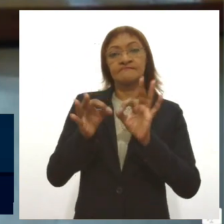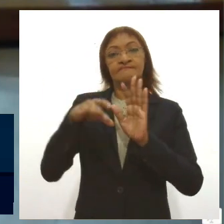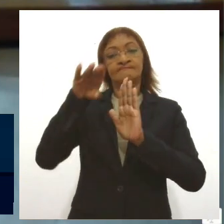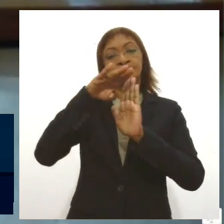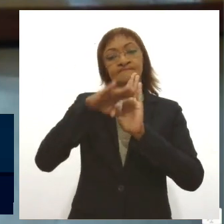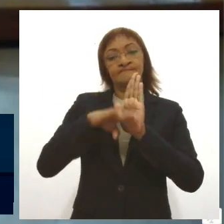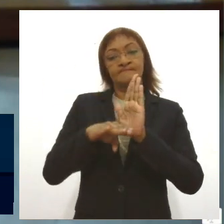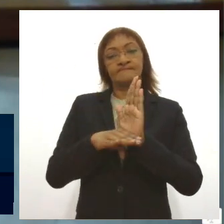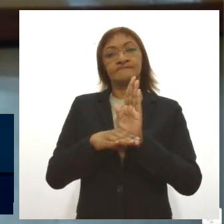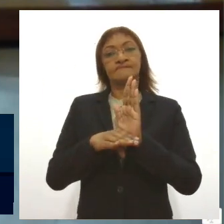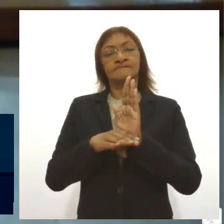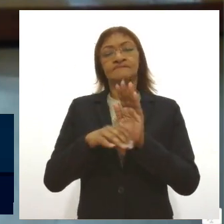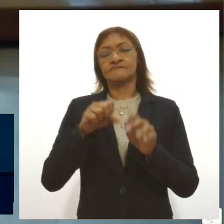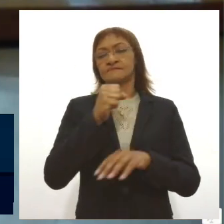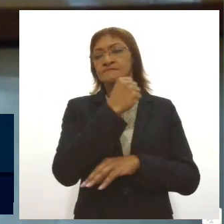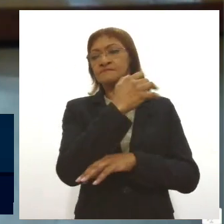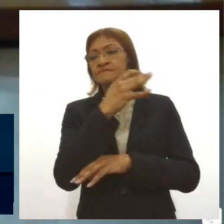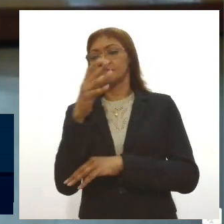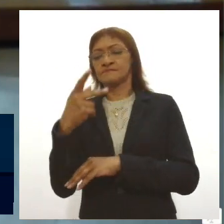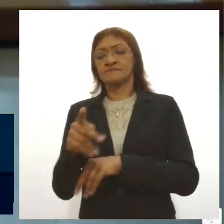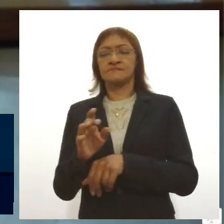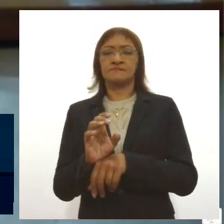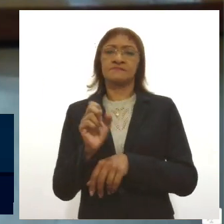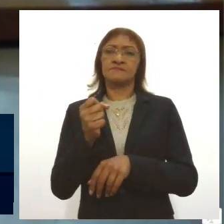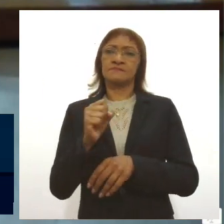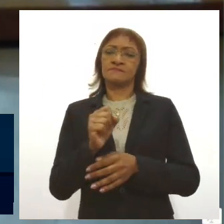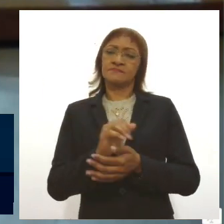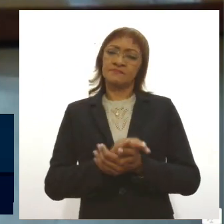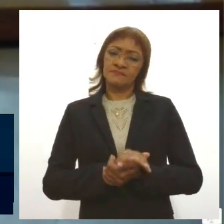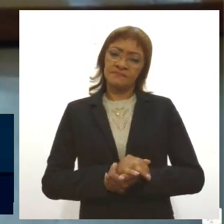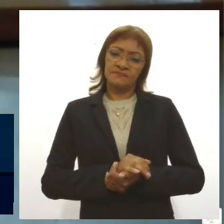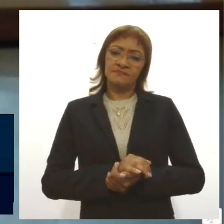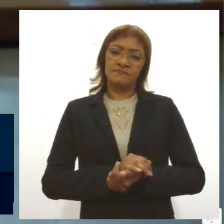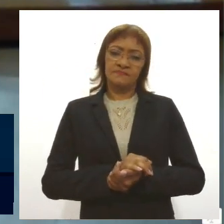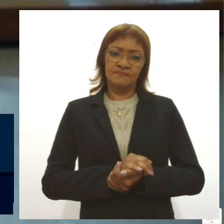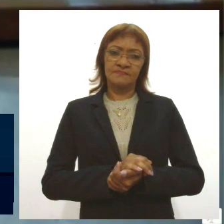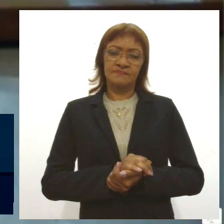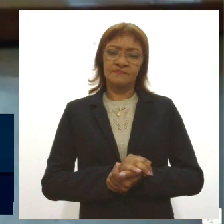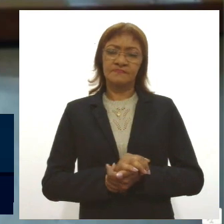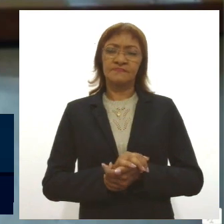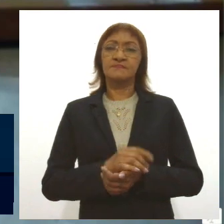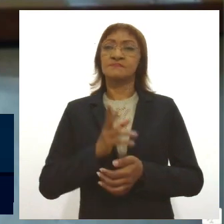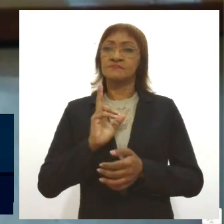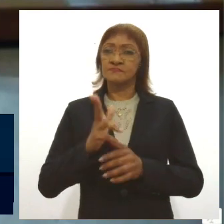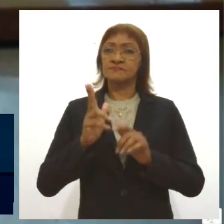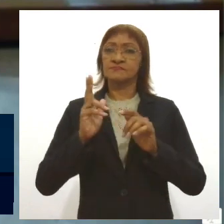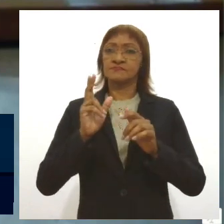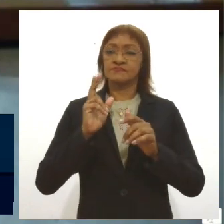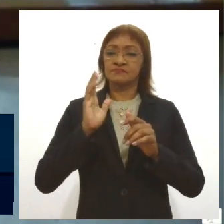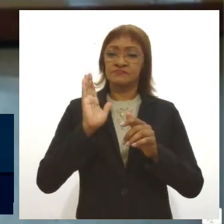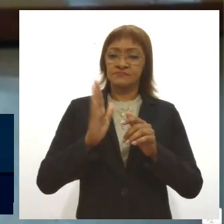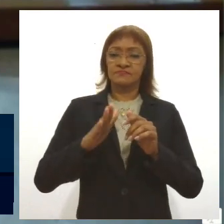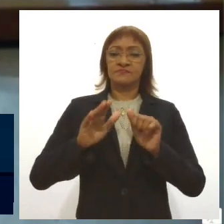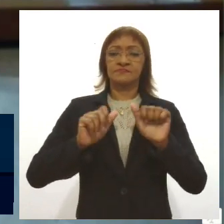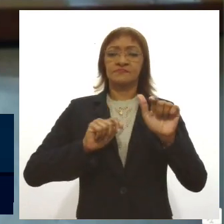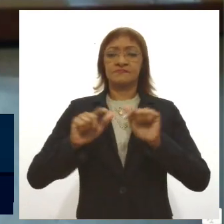de recursos hídricos como do meio ambiente no estado de Sergipe. Já fizemos muito, temos muito o que fazer. A deputada Kitty Lima está sempre